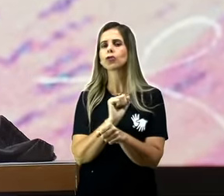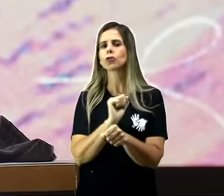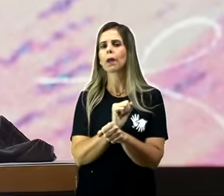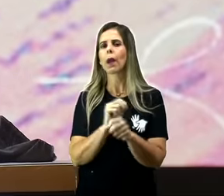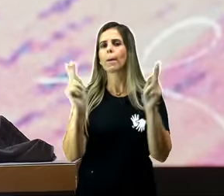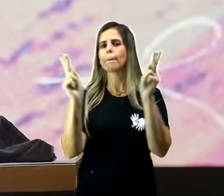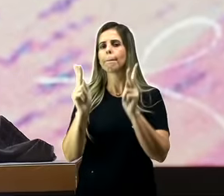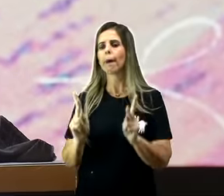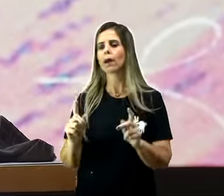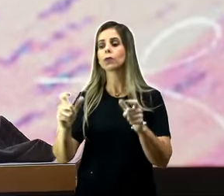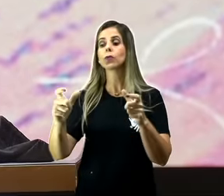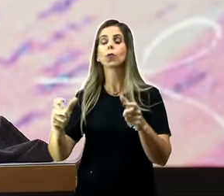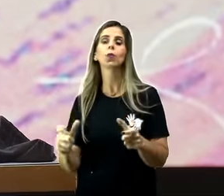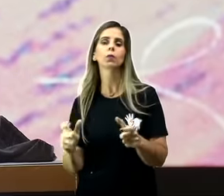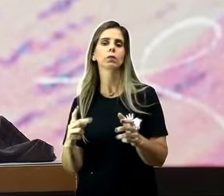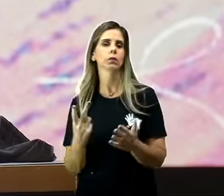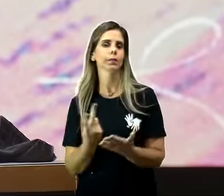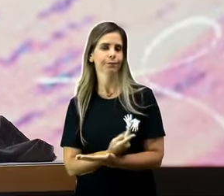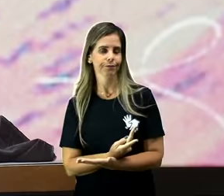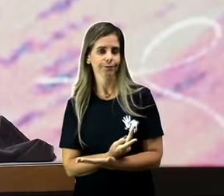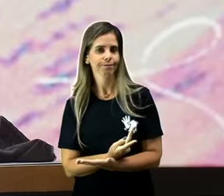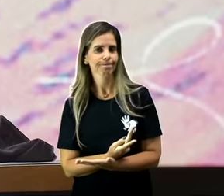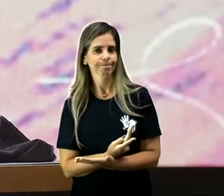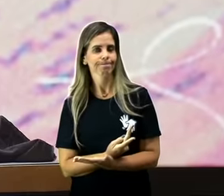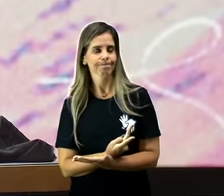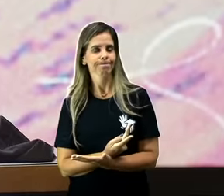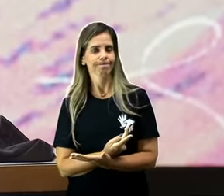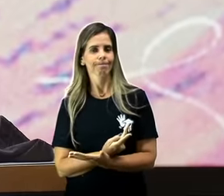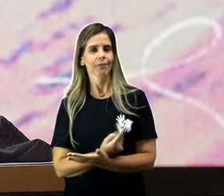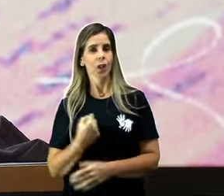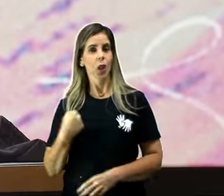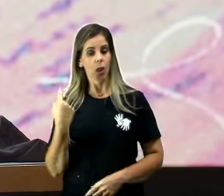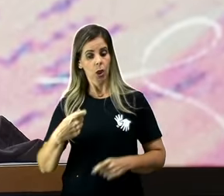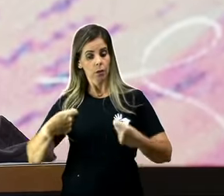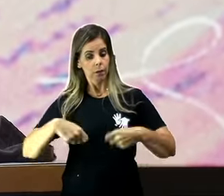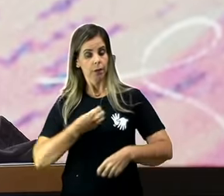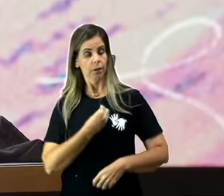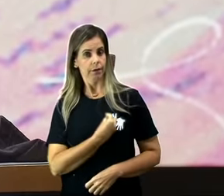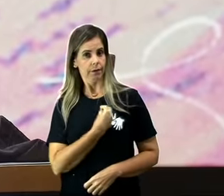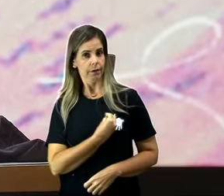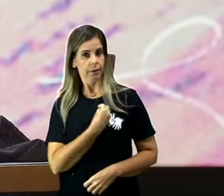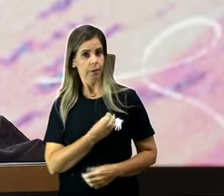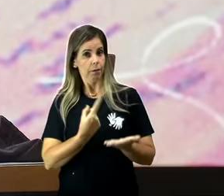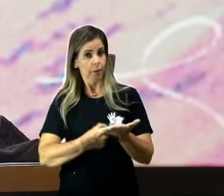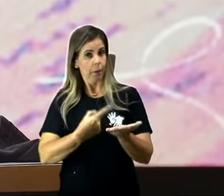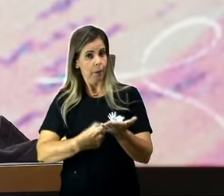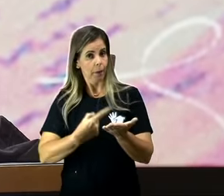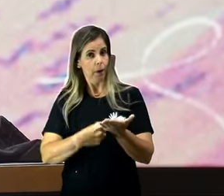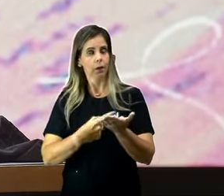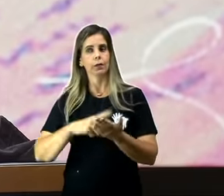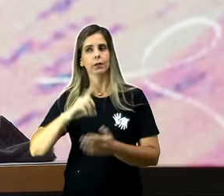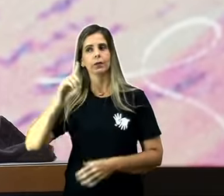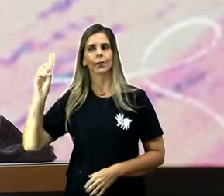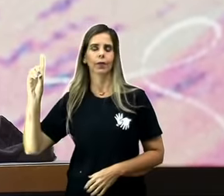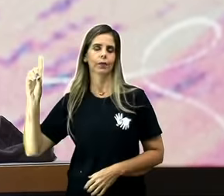podermos literalmente viver o propósito de Deus para a nossa vida? Será que a gente está esperando a paz de dentro ou de